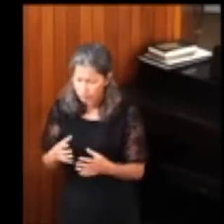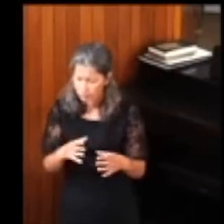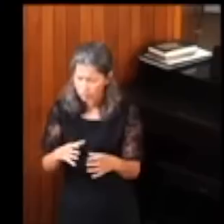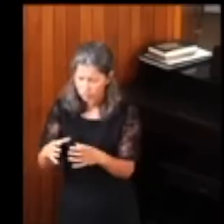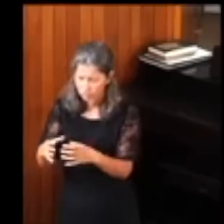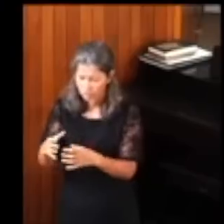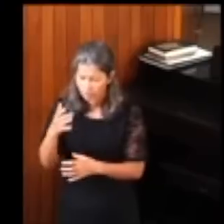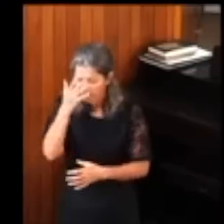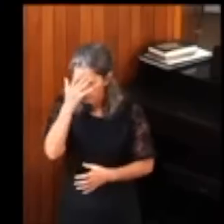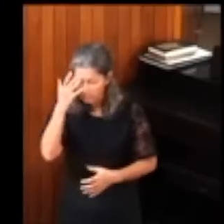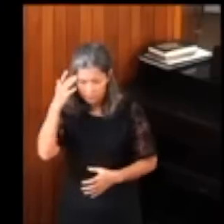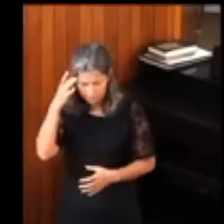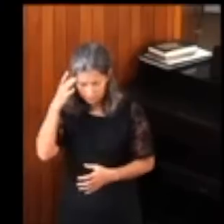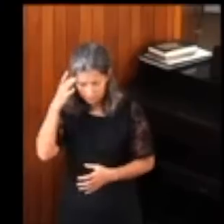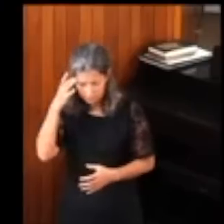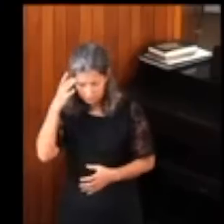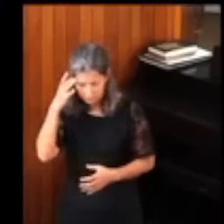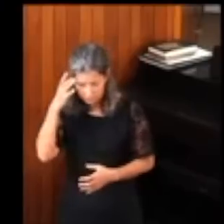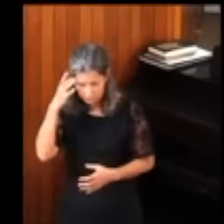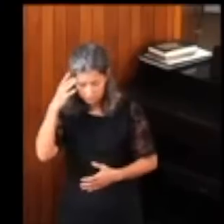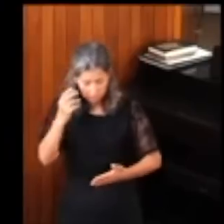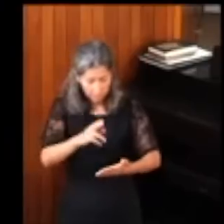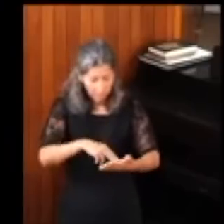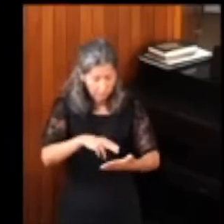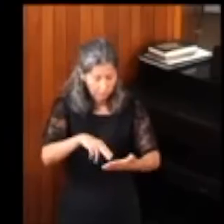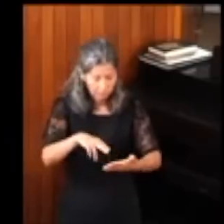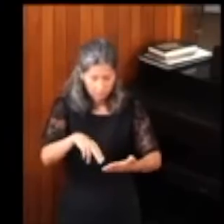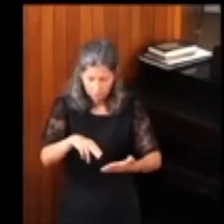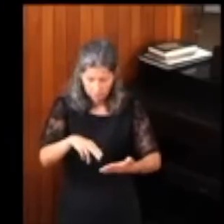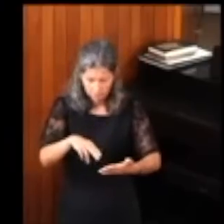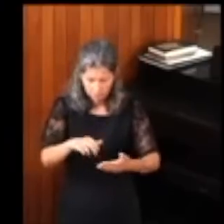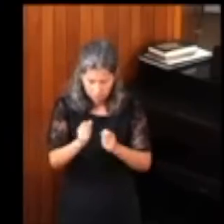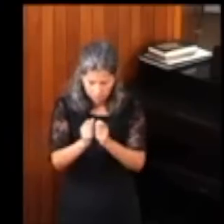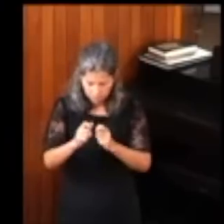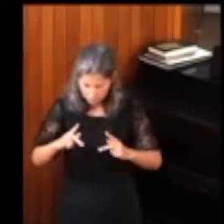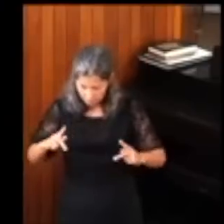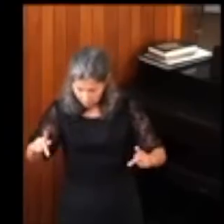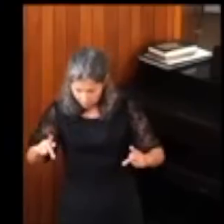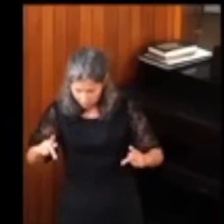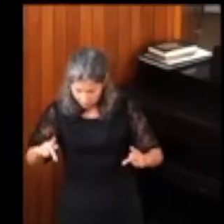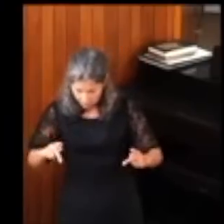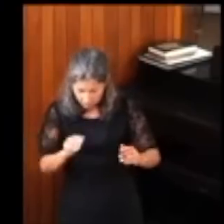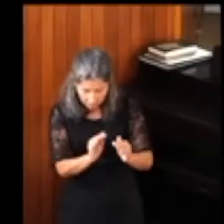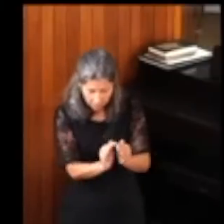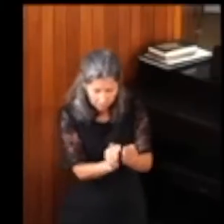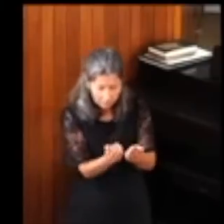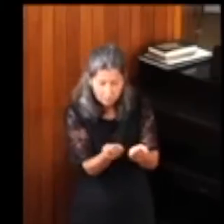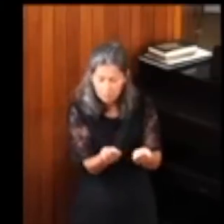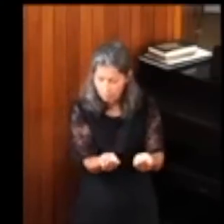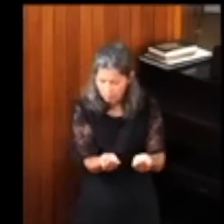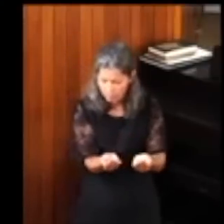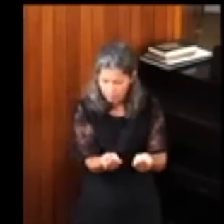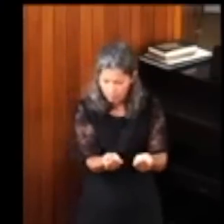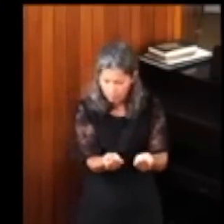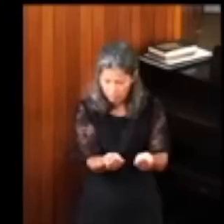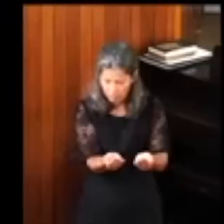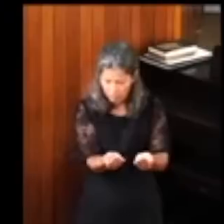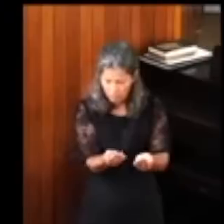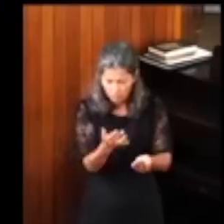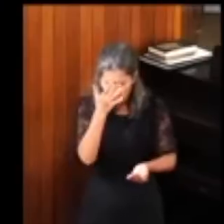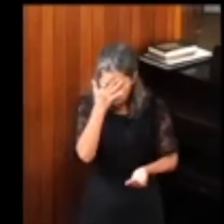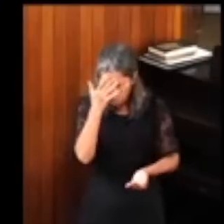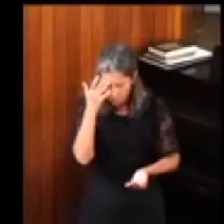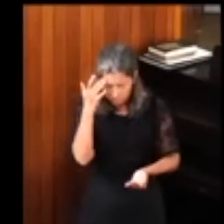pessoas que despertaram para as profecias. O livrinho estava sendo aberto, porque era o tempo do fim. E coisas que outros estudiosos antes